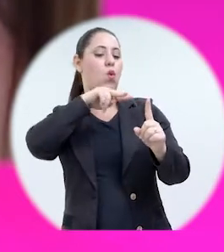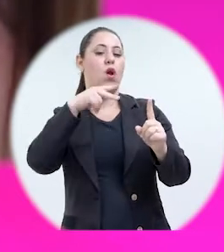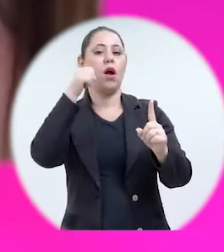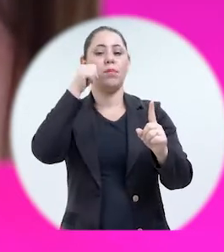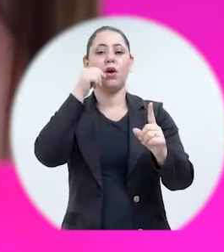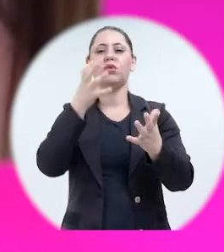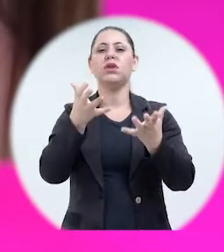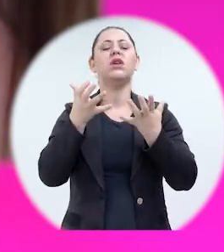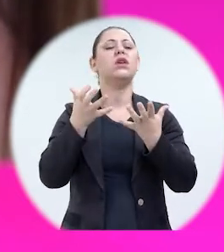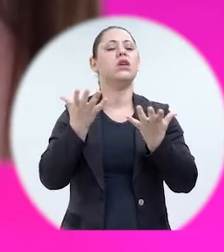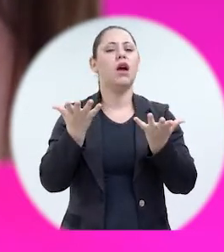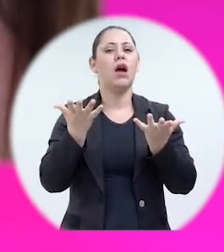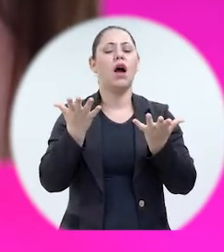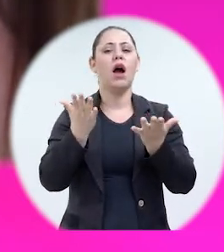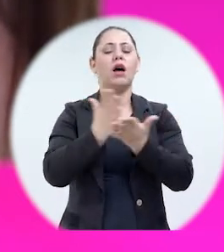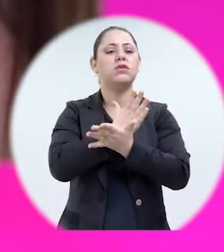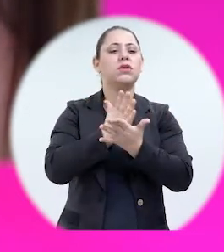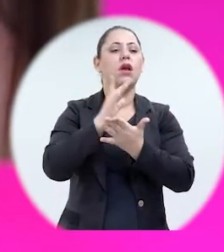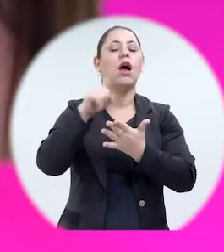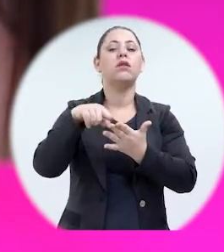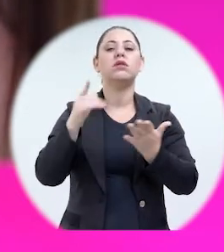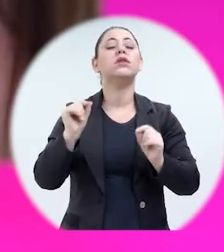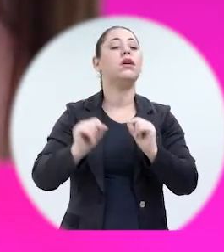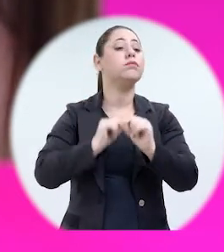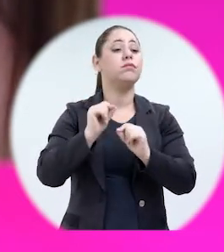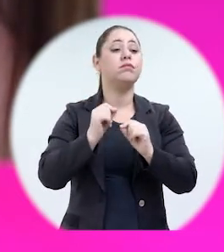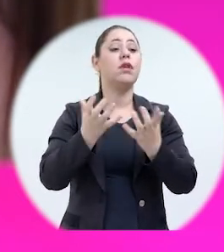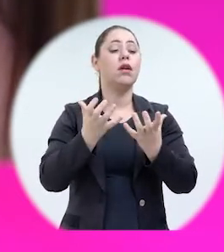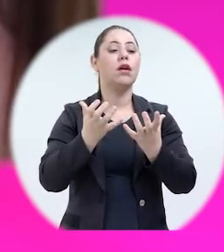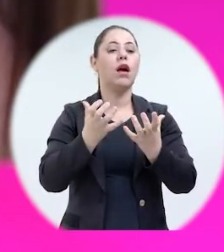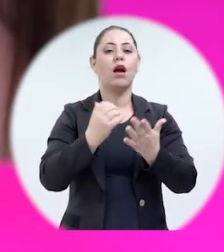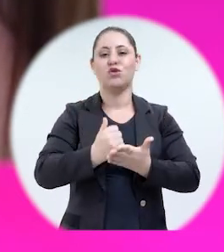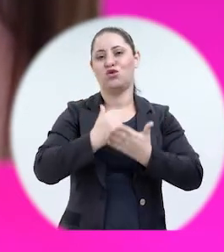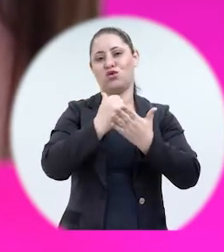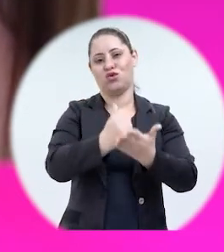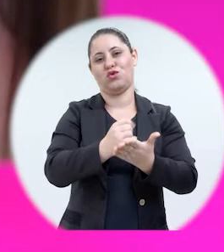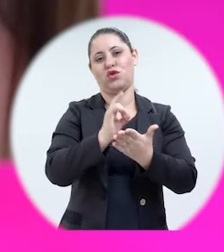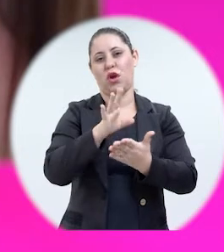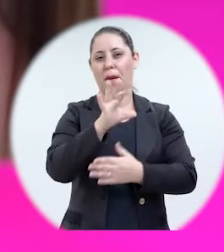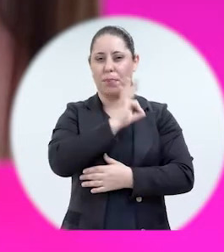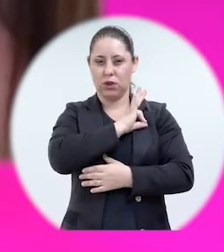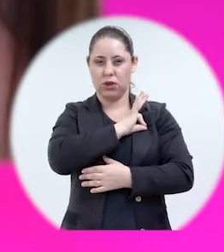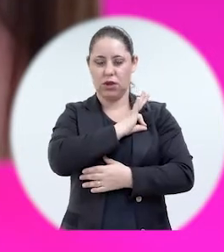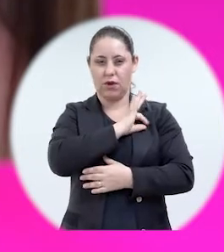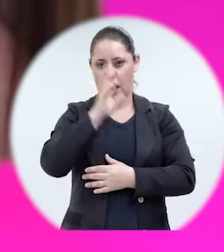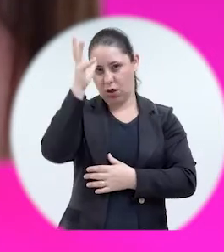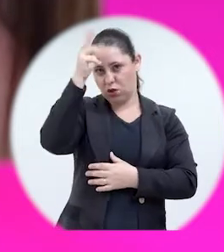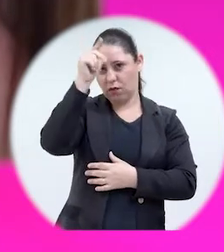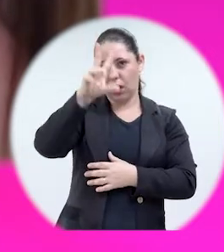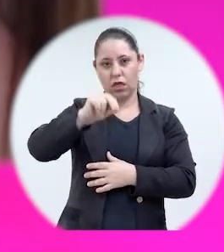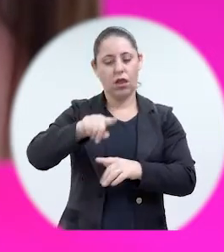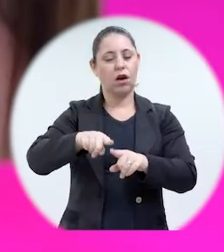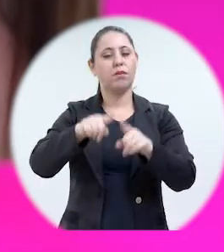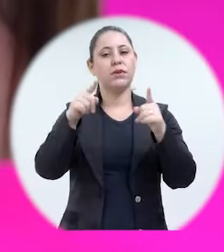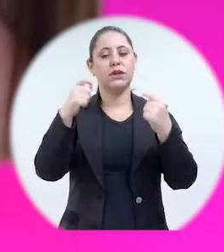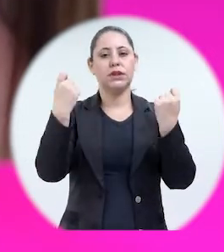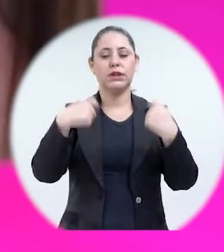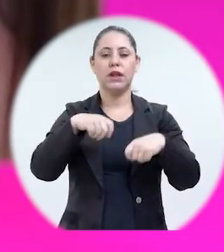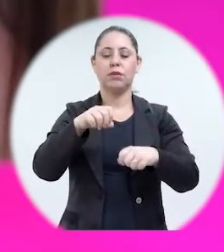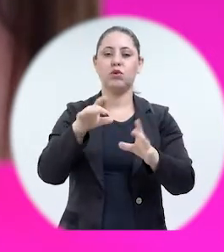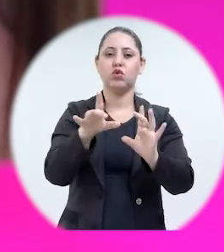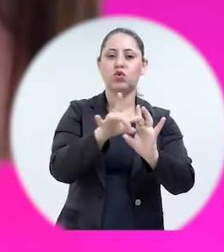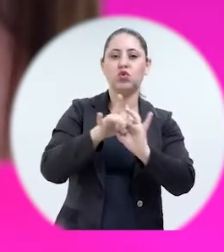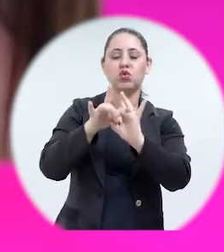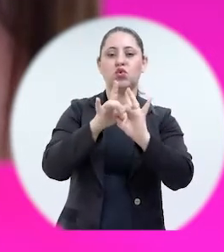outro olhar para a mulher, né? O que ela quer muitas vezes é ajuda, né? É sair desse ciclo. E não é só a polícia que vai resolver isso. Então a gente precisa